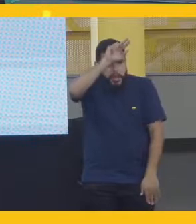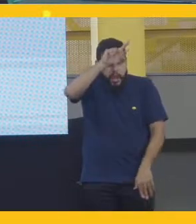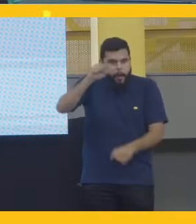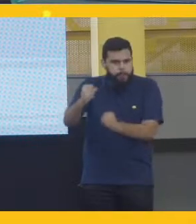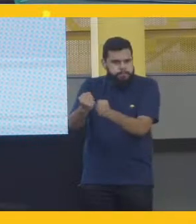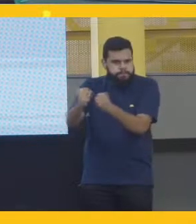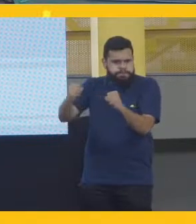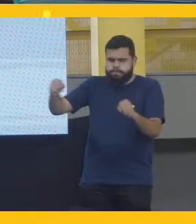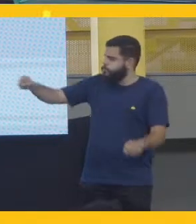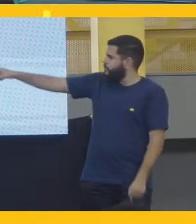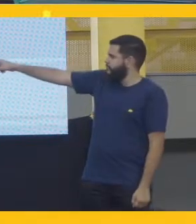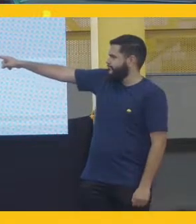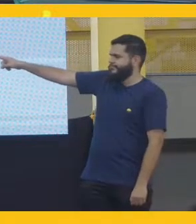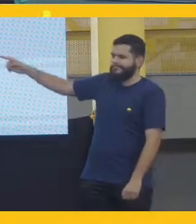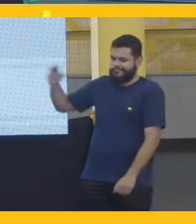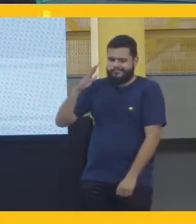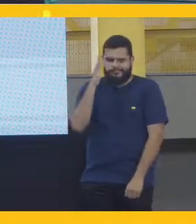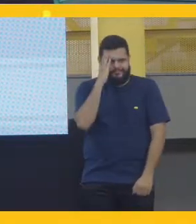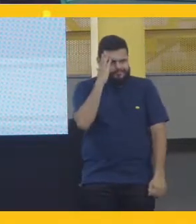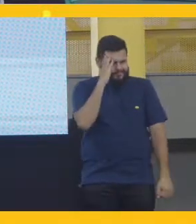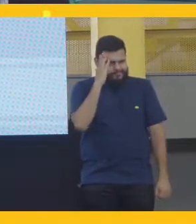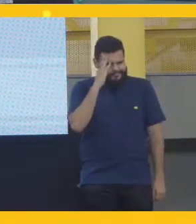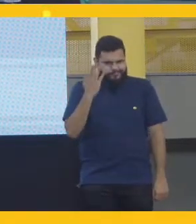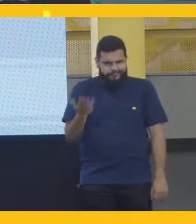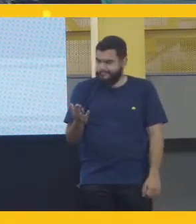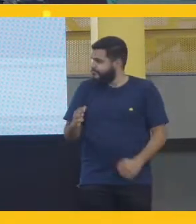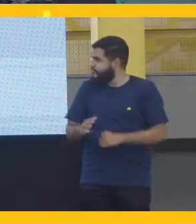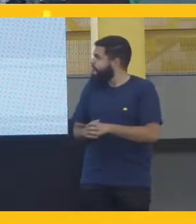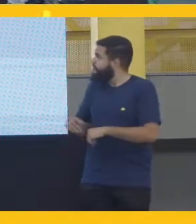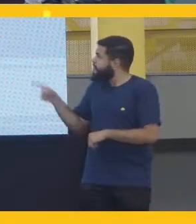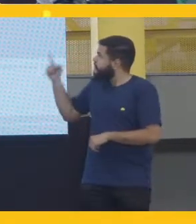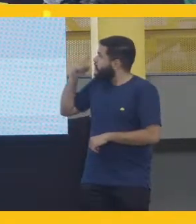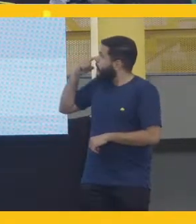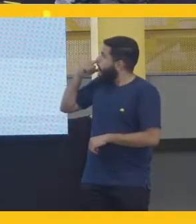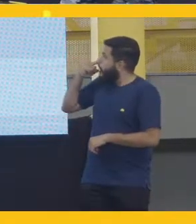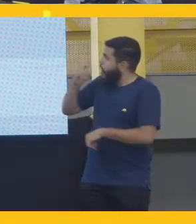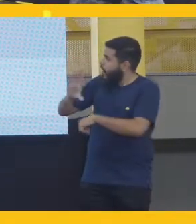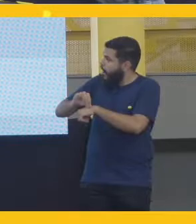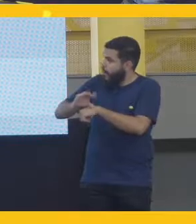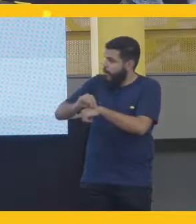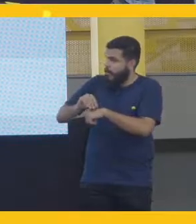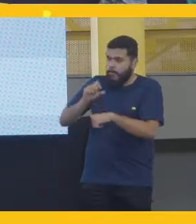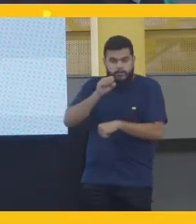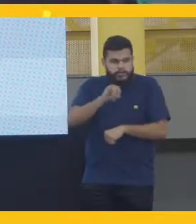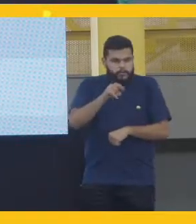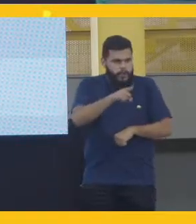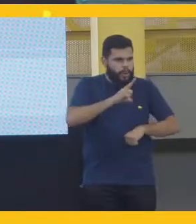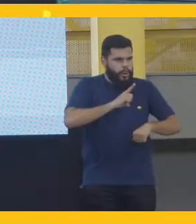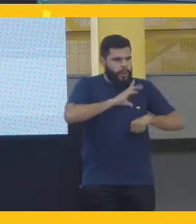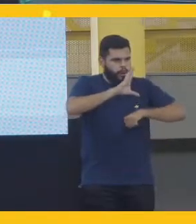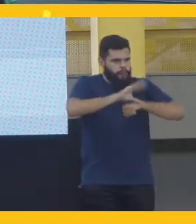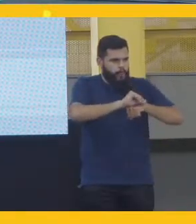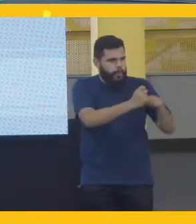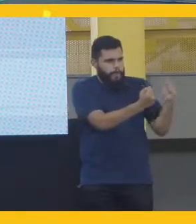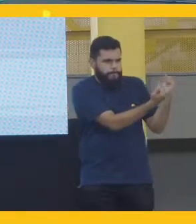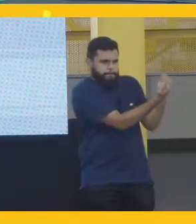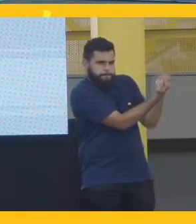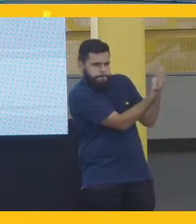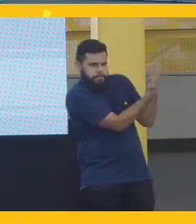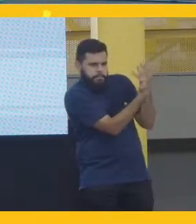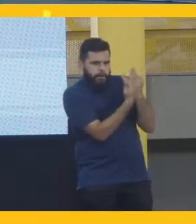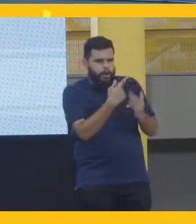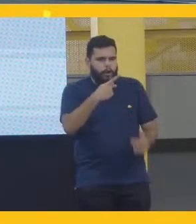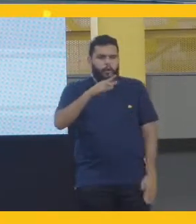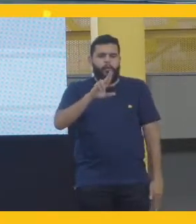formiga, isso é grande. E olha que interessante na prática da fotografia. Se você tiver uma fonte de luz pontiforme,